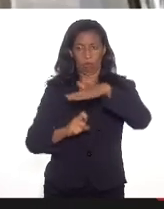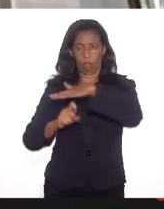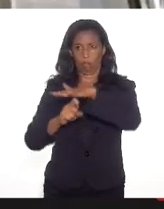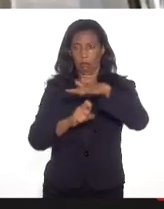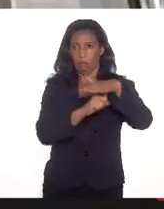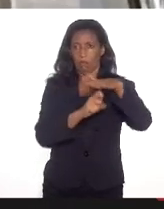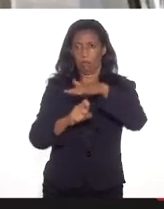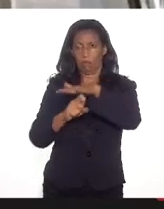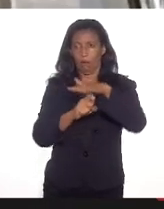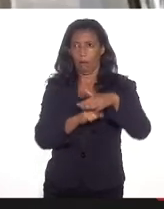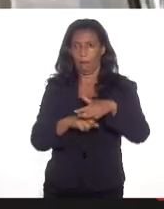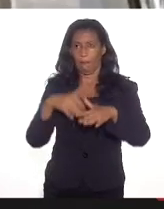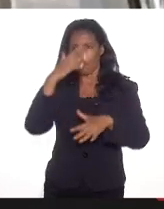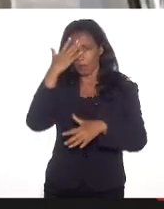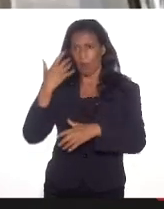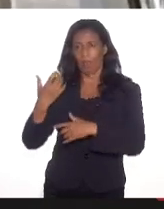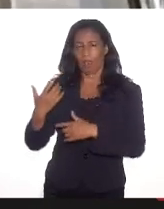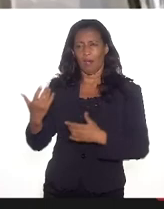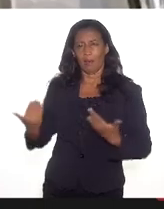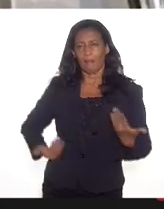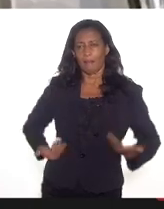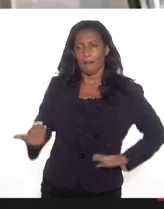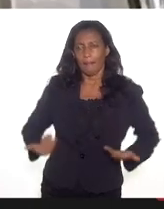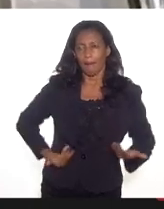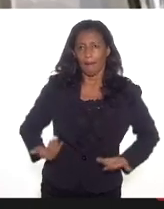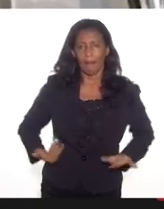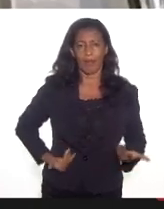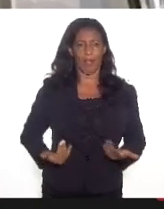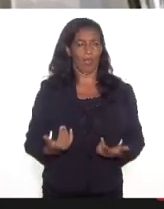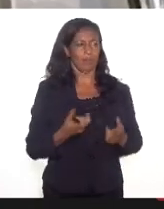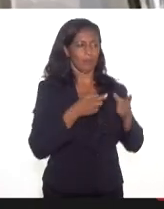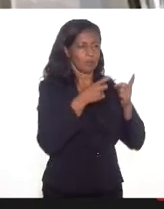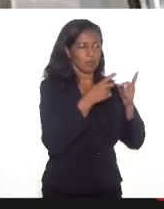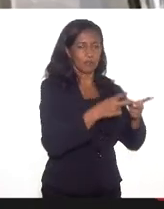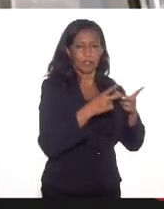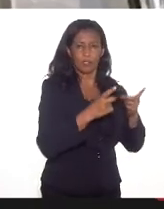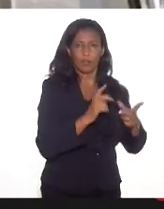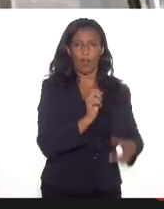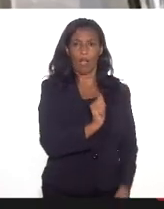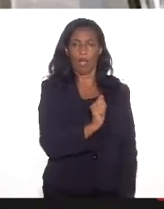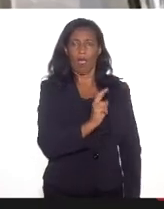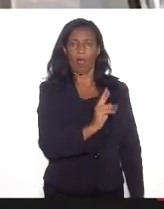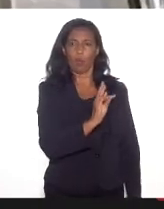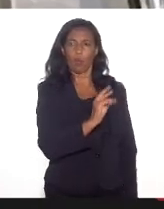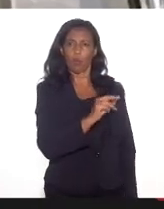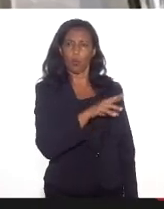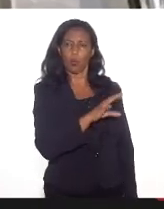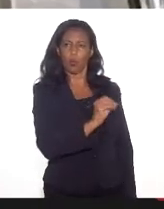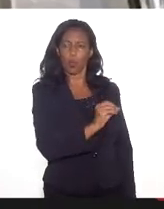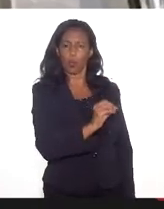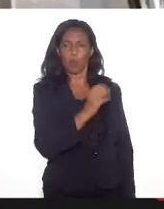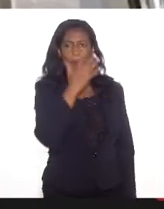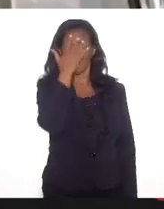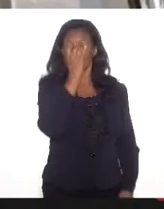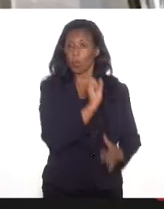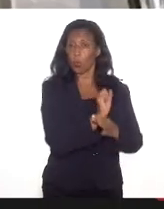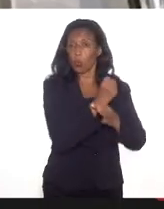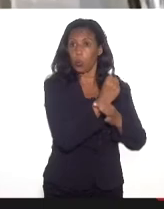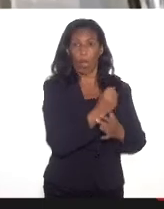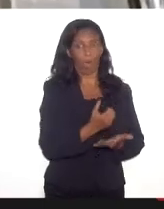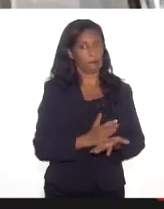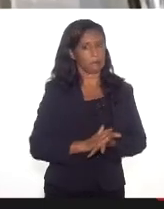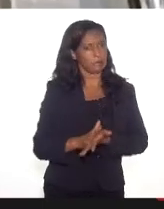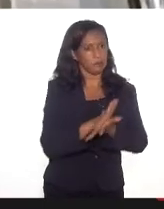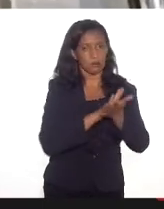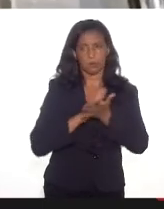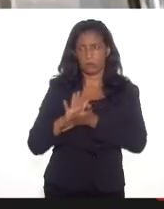trabalhadoras domésticas de comerciantes informais de trabalhadores que não tem o mínimo de segurança e são